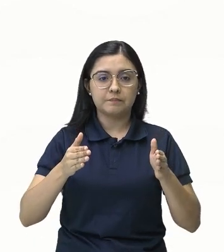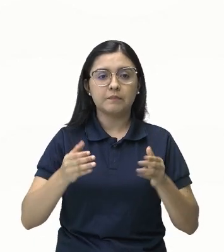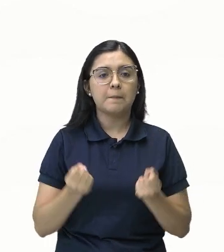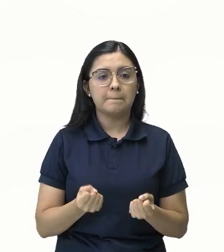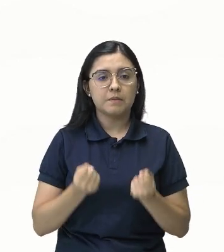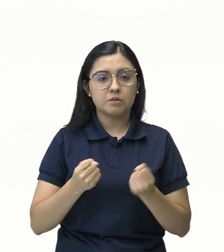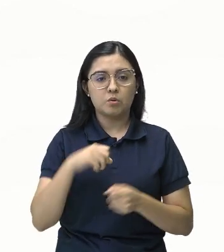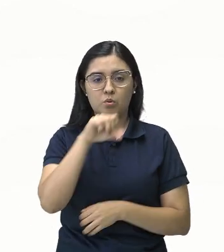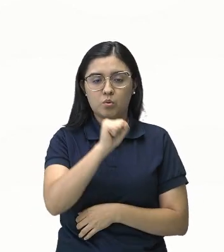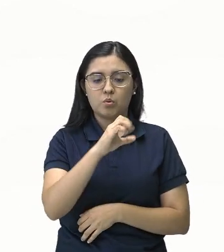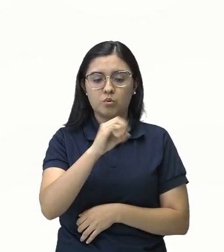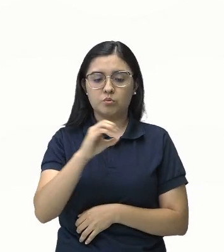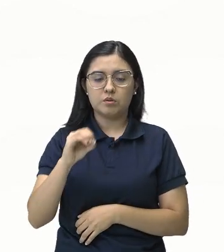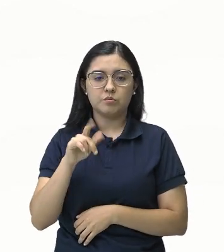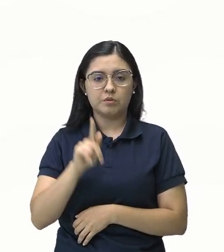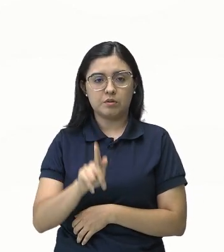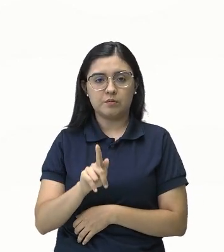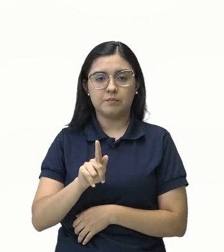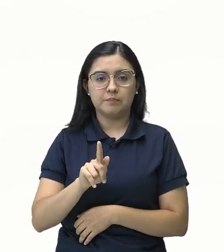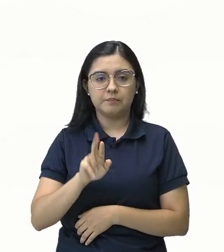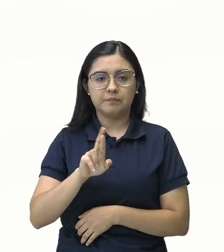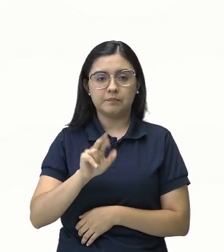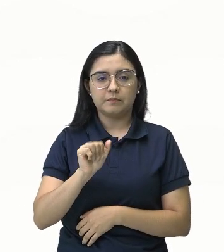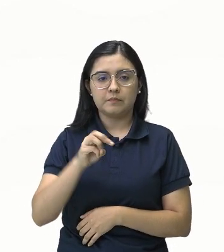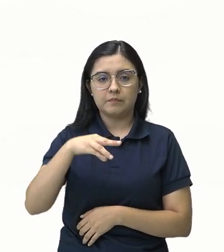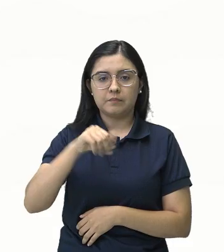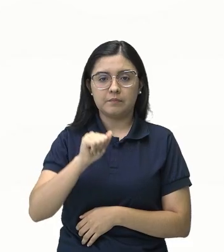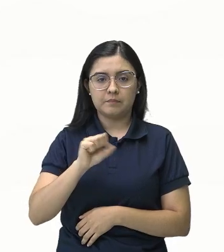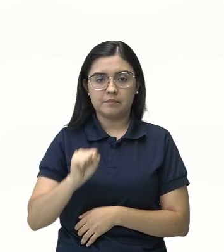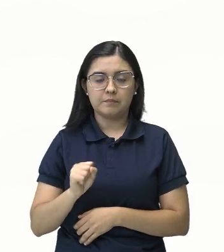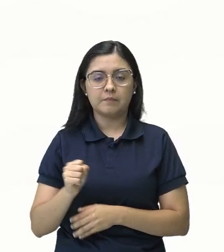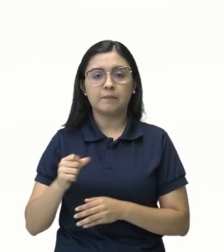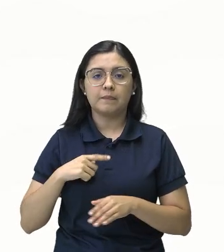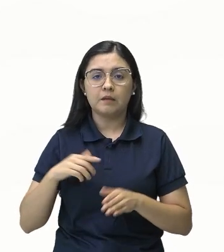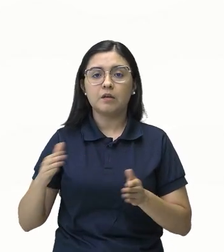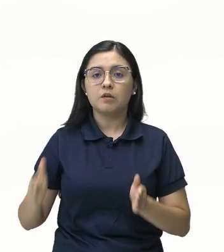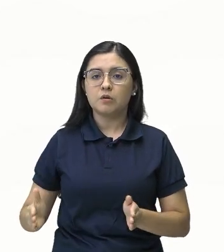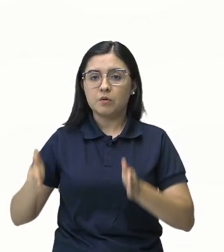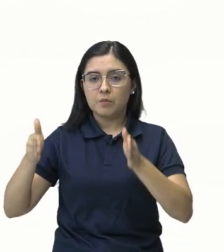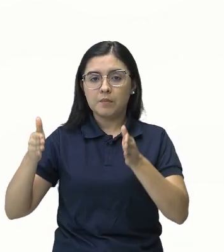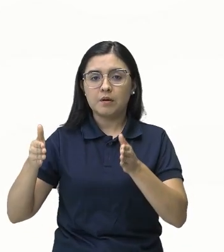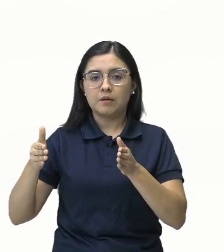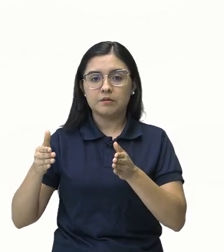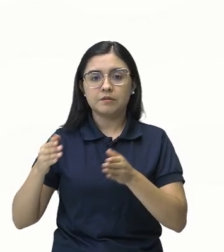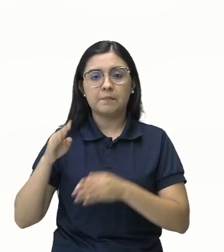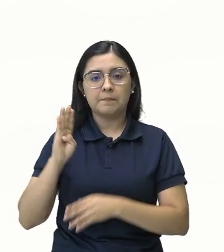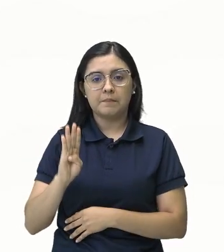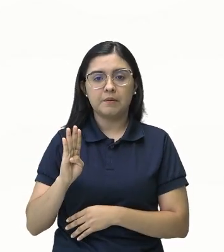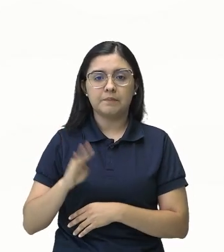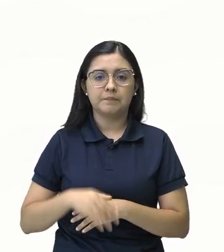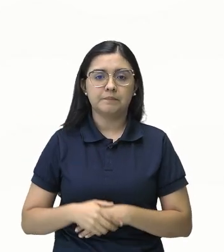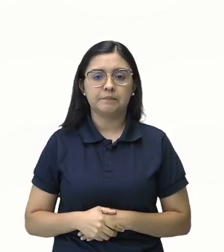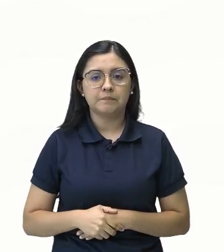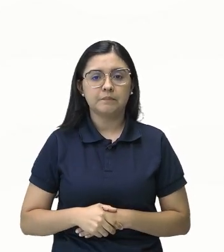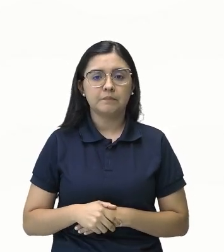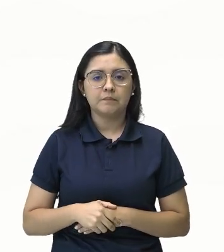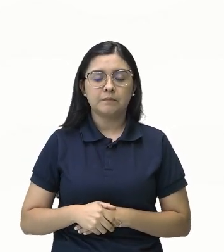800 gramas. E uma caixa B registrou